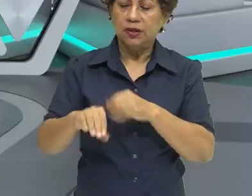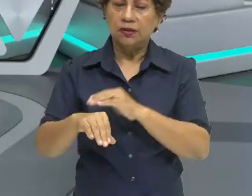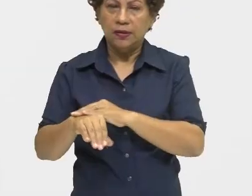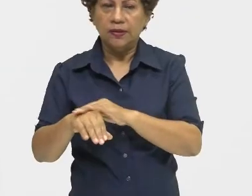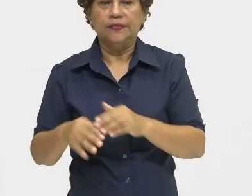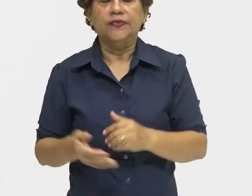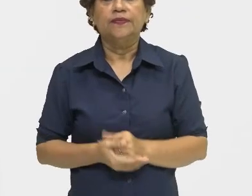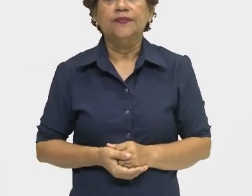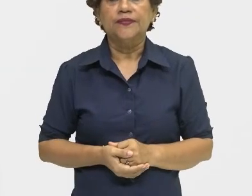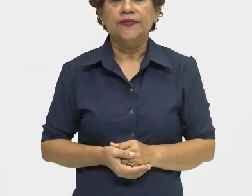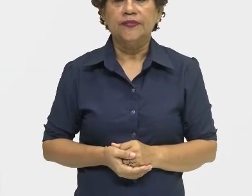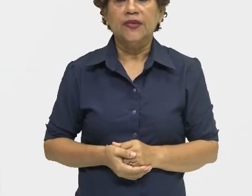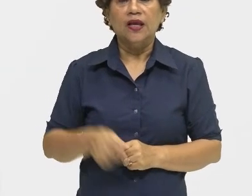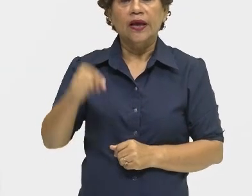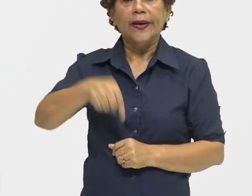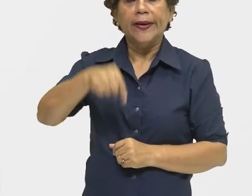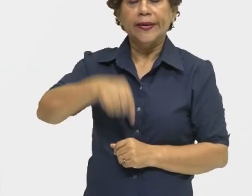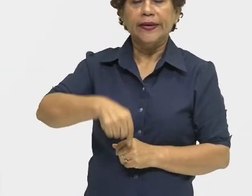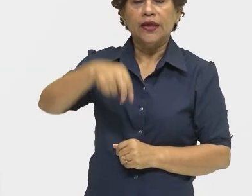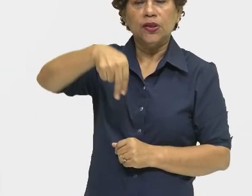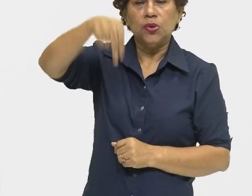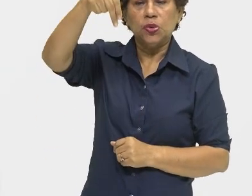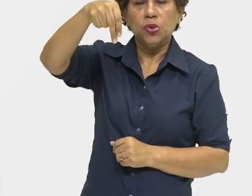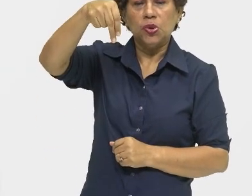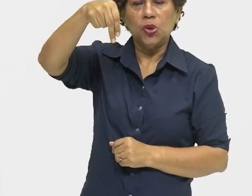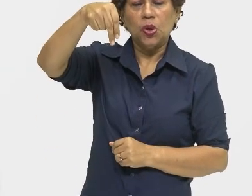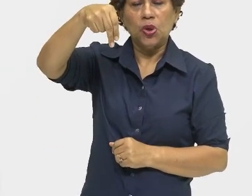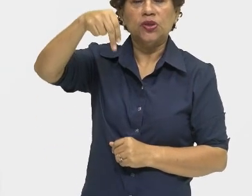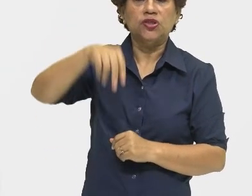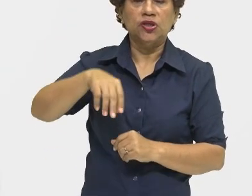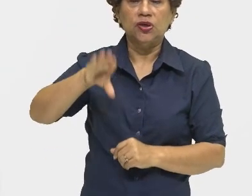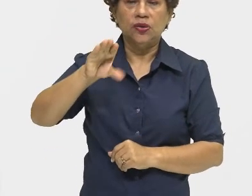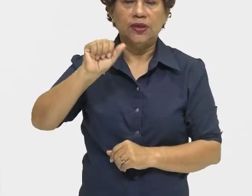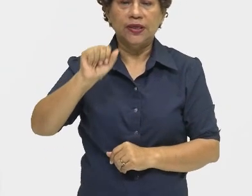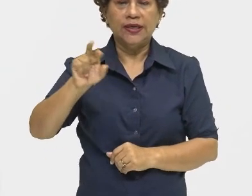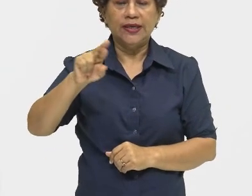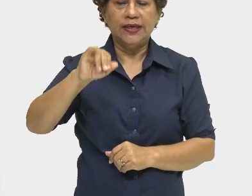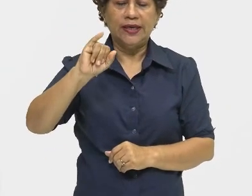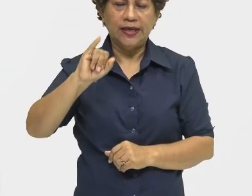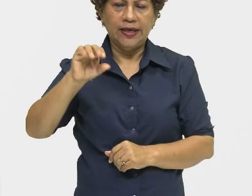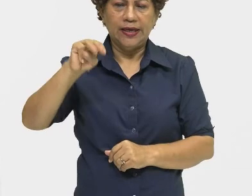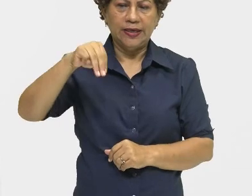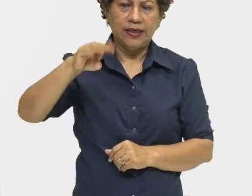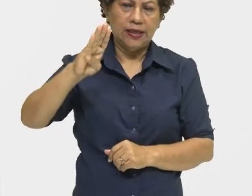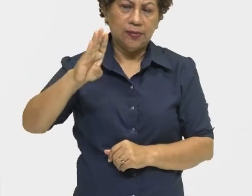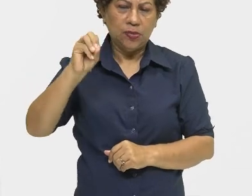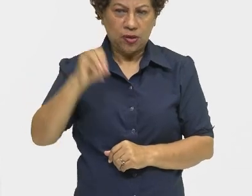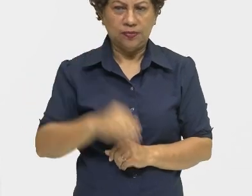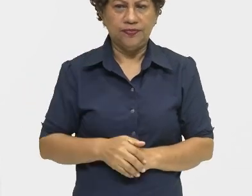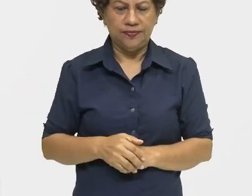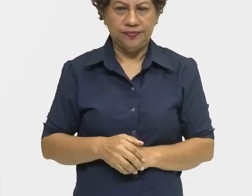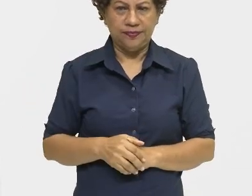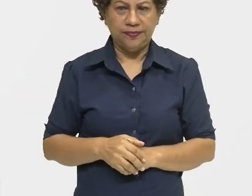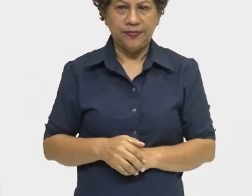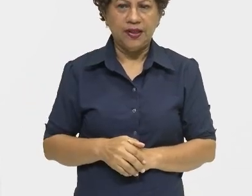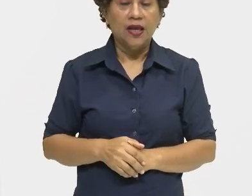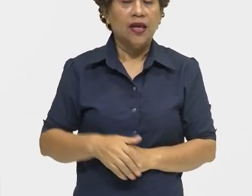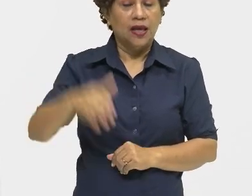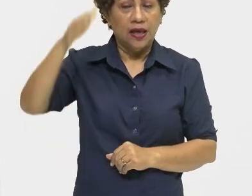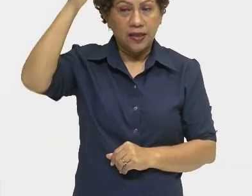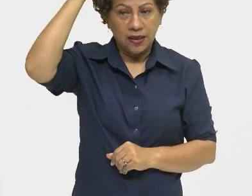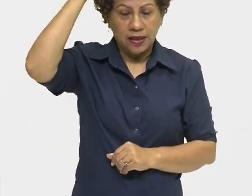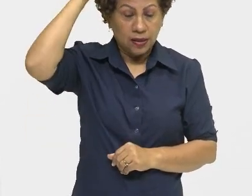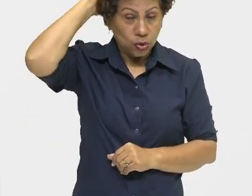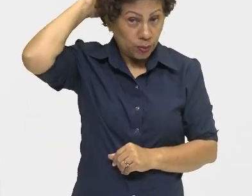carimbó. É uma dança típica da região norte, né? Dança de roda típica do Pará, formada por homens e